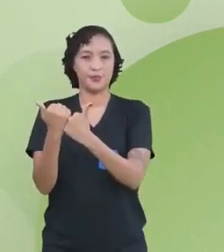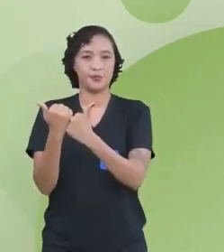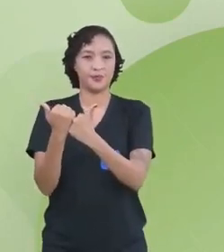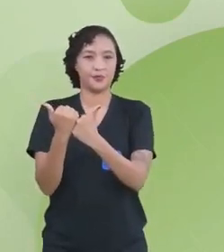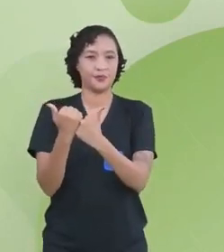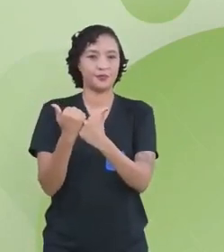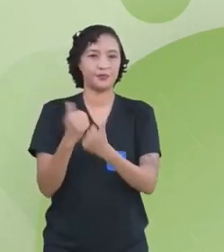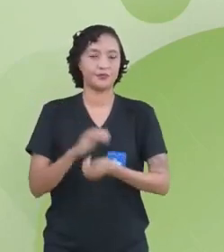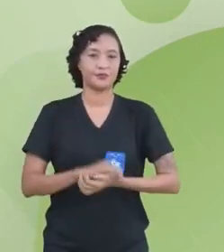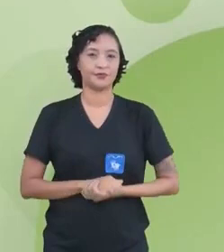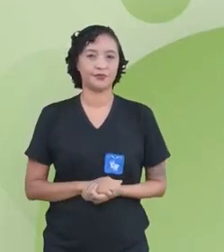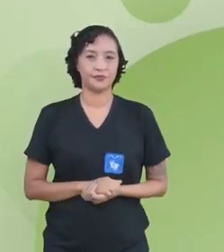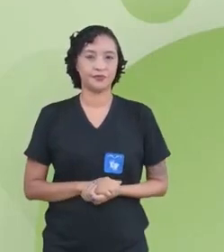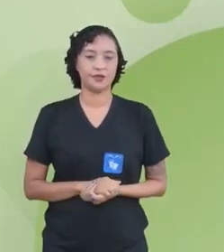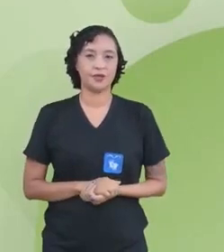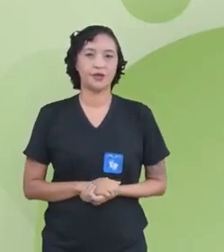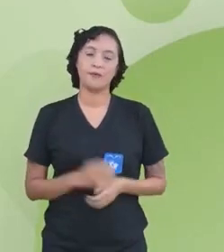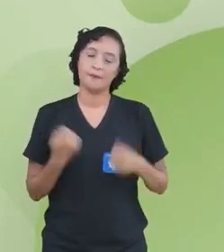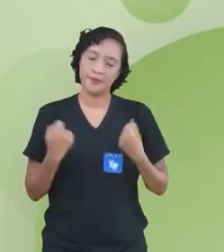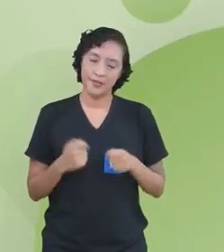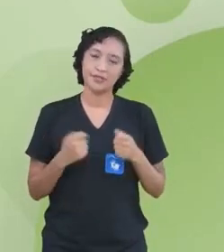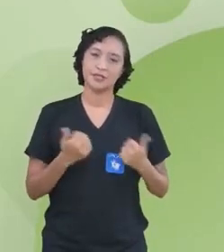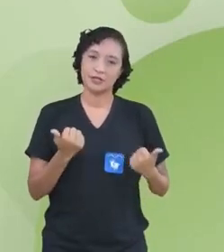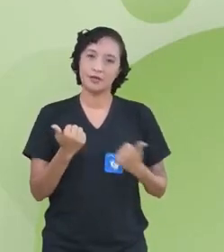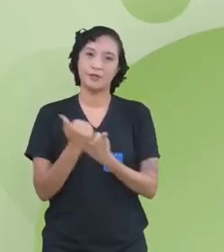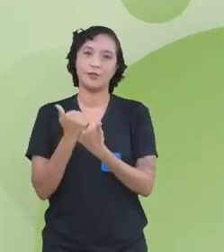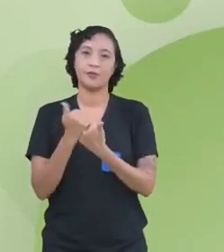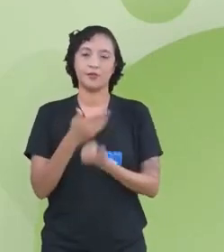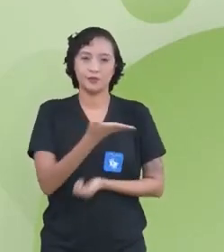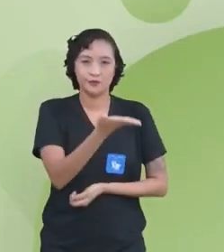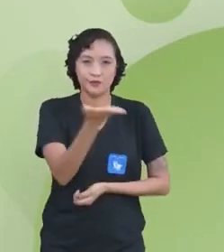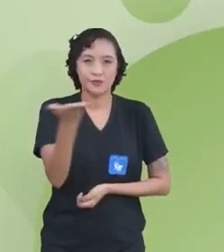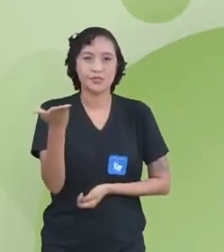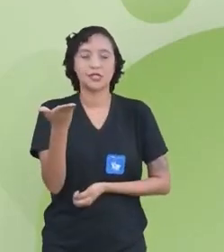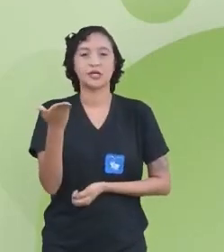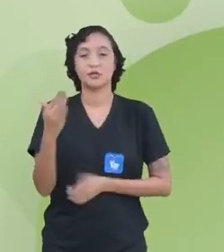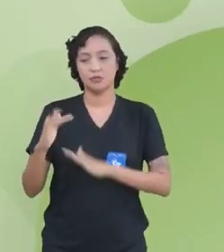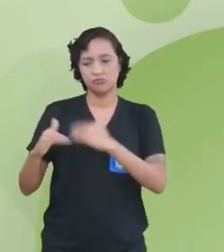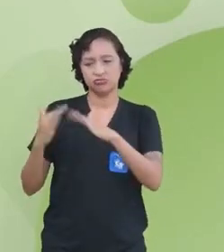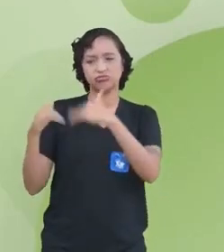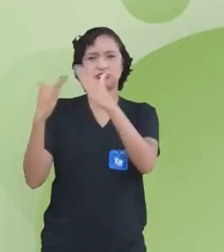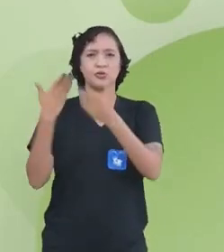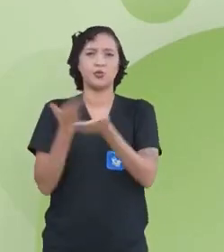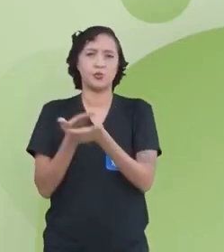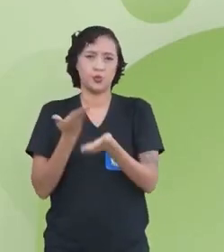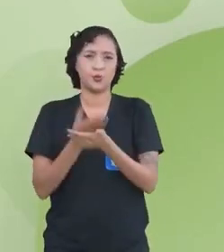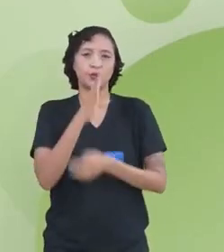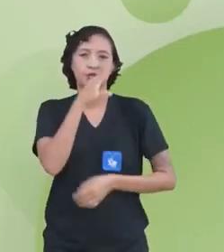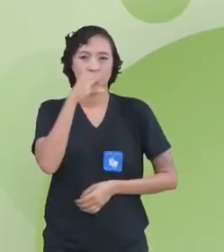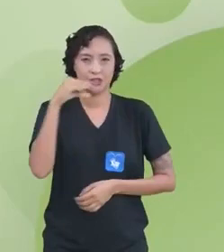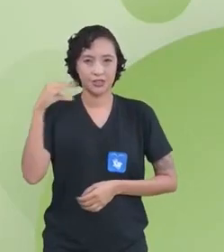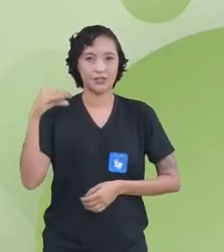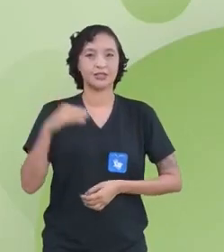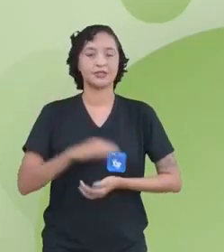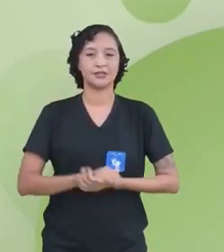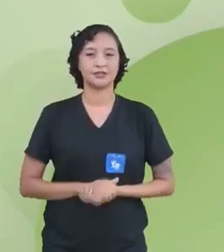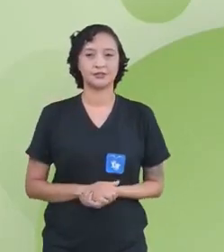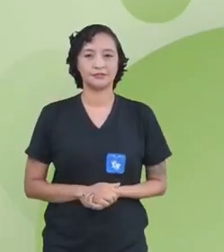vocês, nós não vamos conseguir avançar com o estudo dessas crianças, né, os nossos estudantes e seus